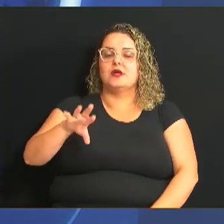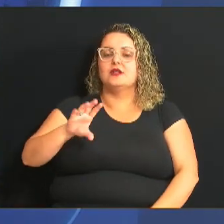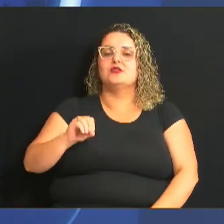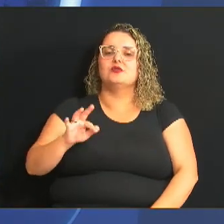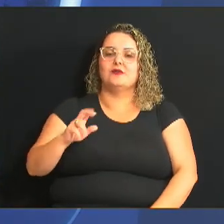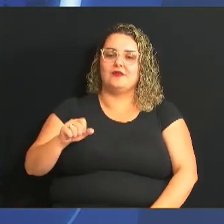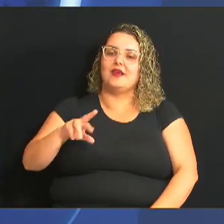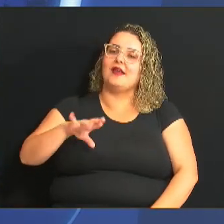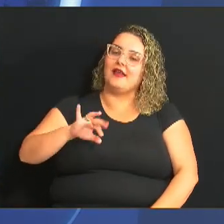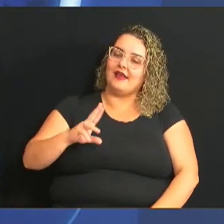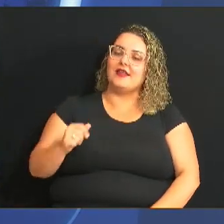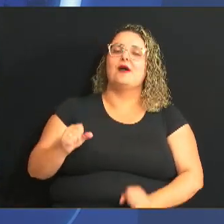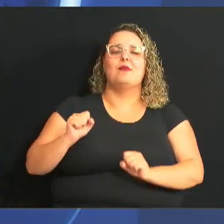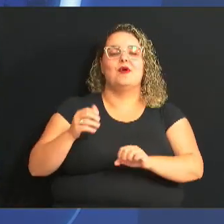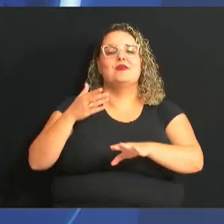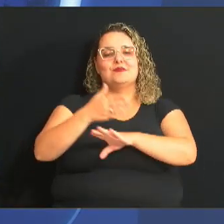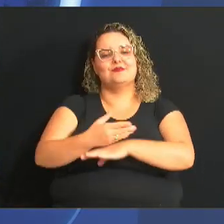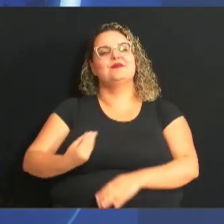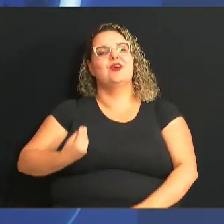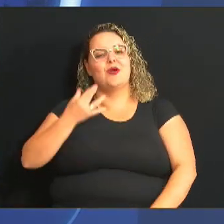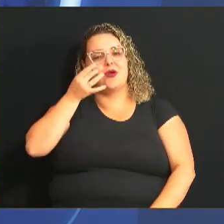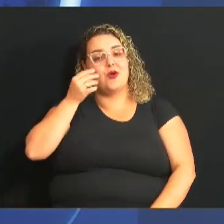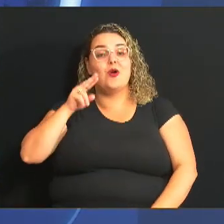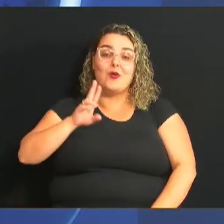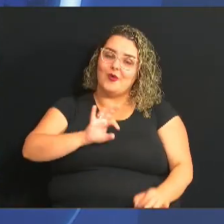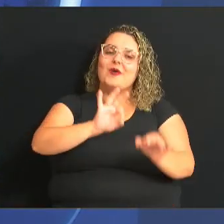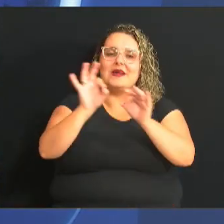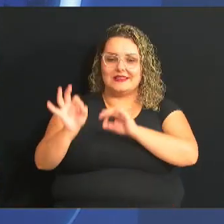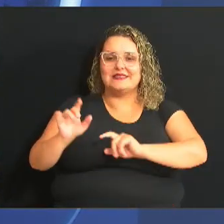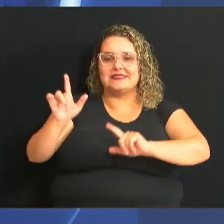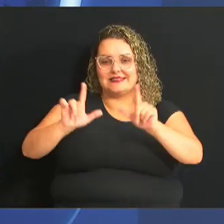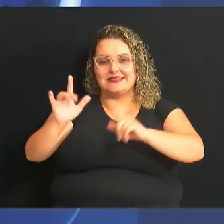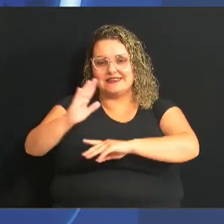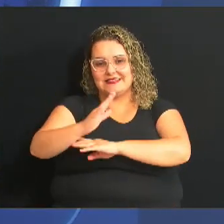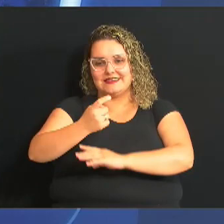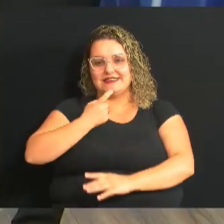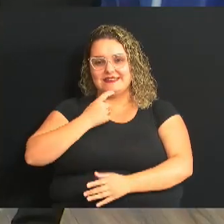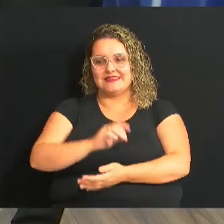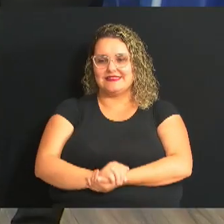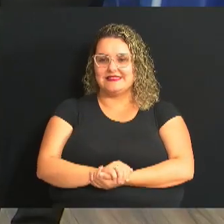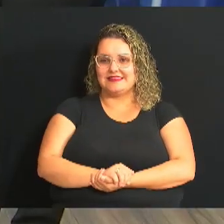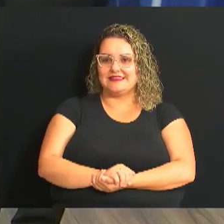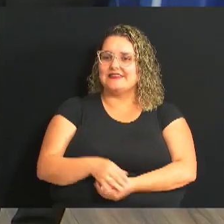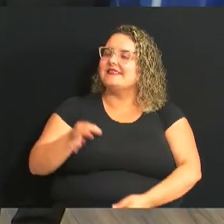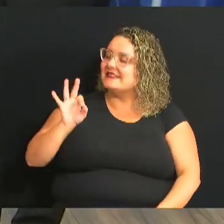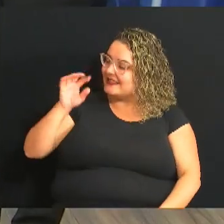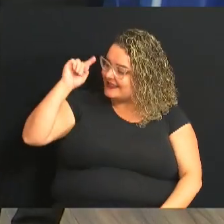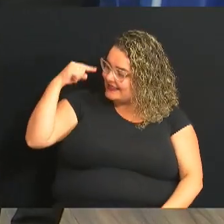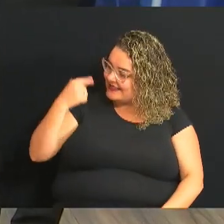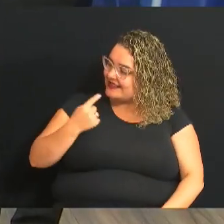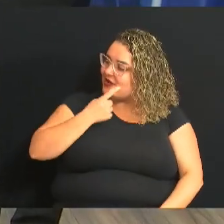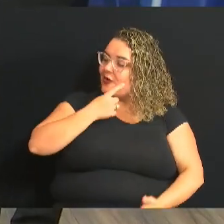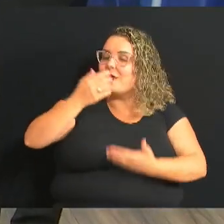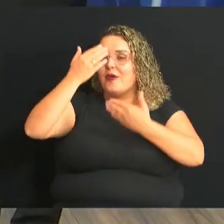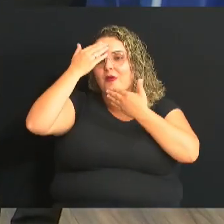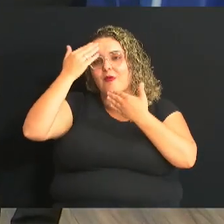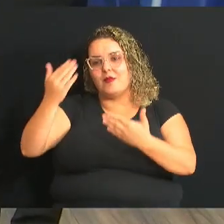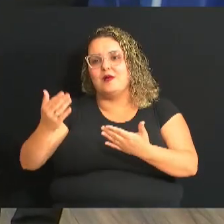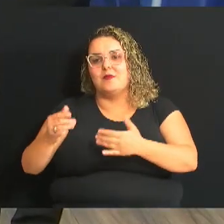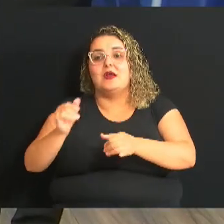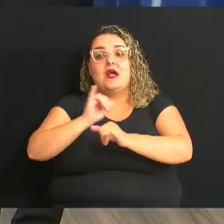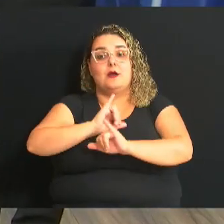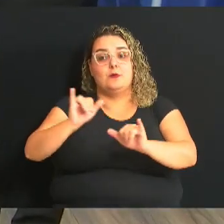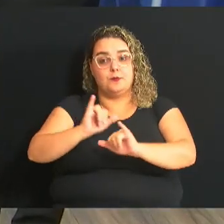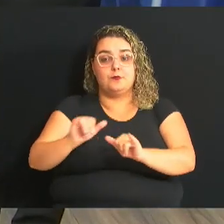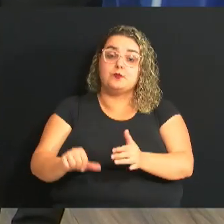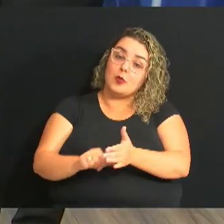também pode participar presencialmente ou acompanhar aqui pela TV Câmara Campinas. Tá certo, então, Mirna Abreu, muito obrigado pelas notícias,